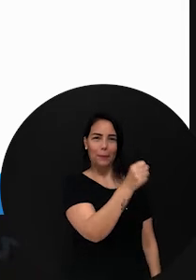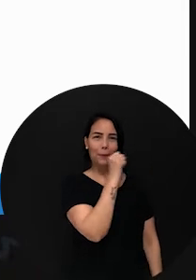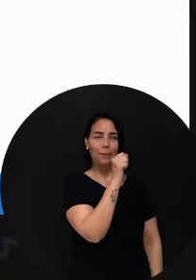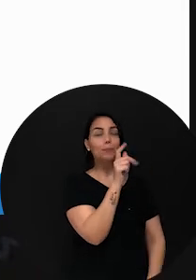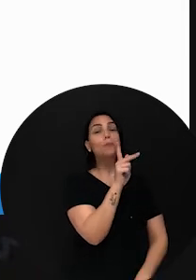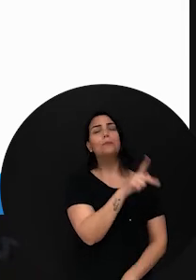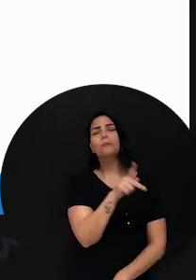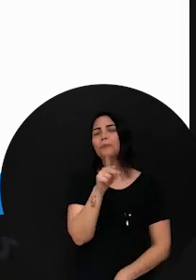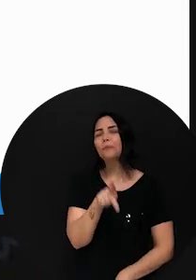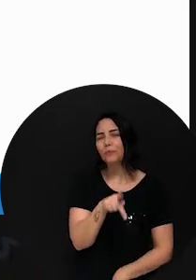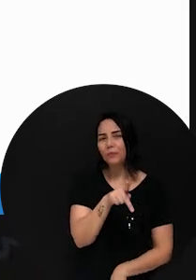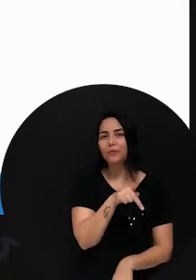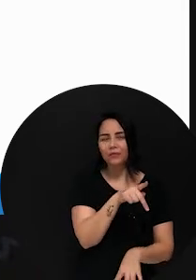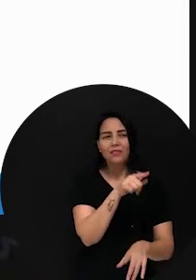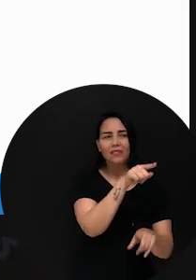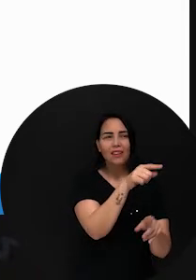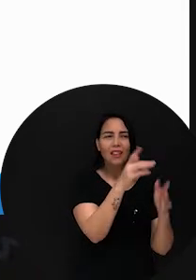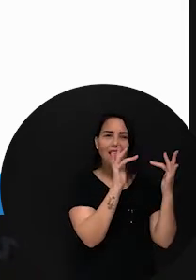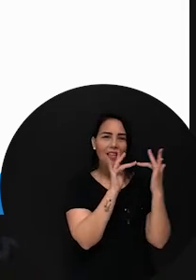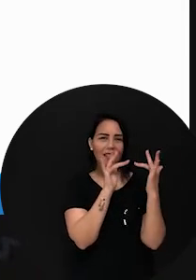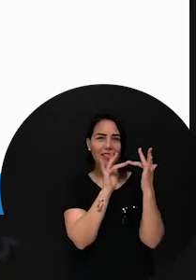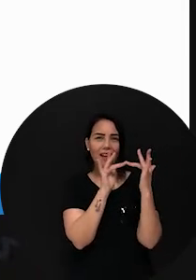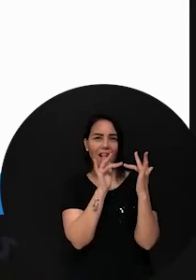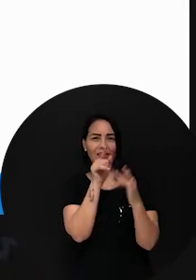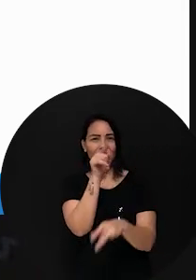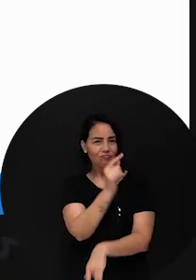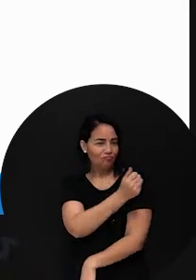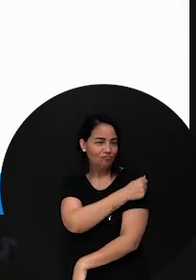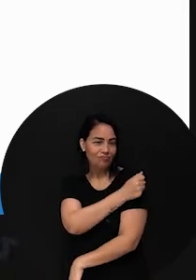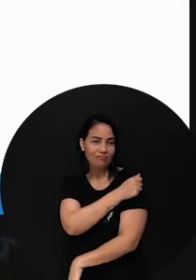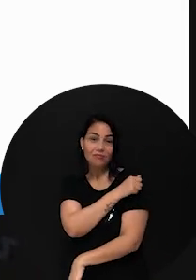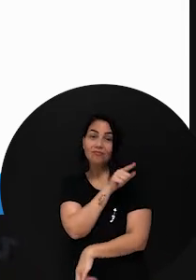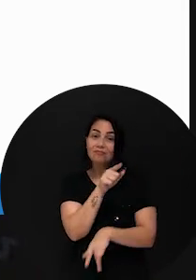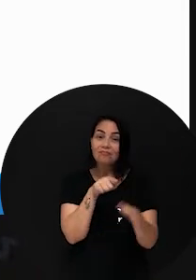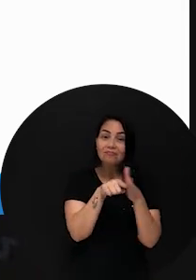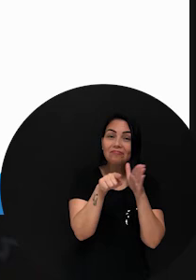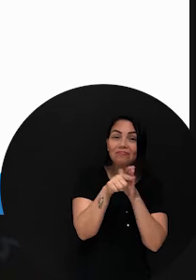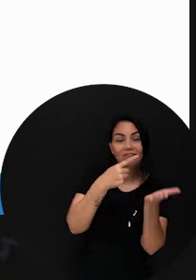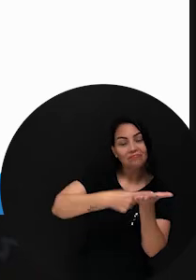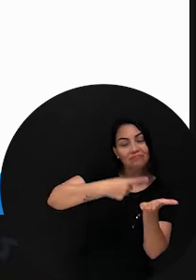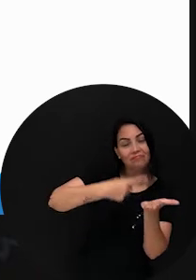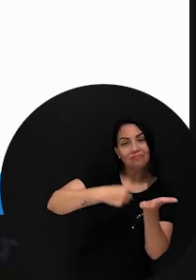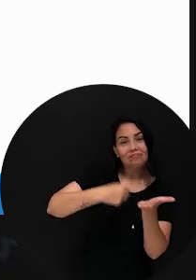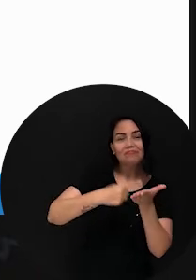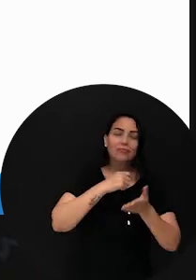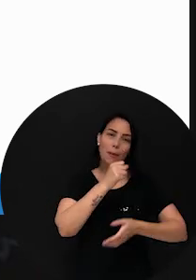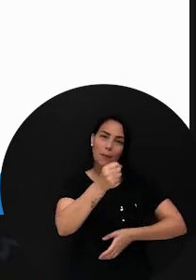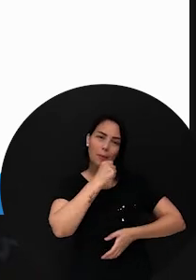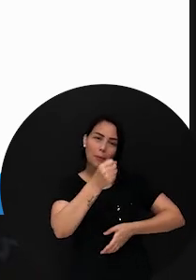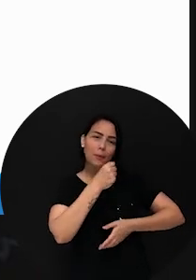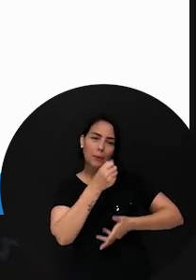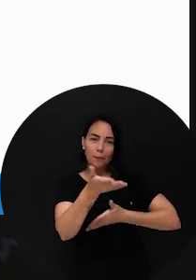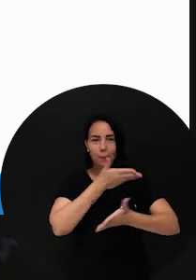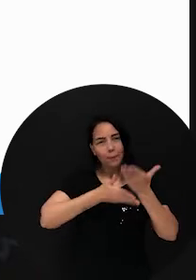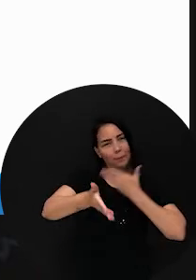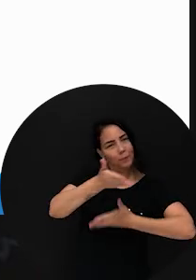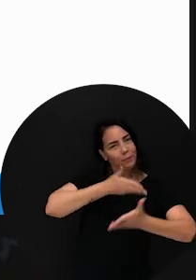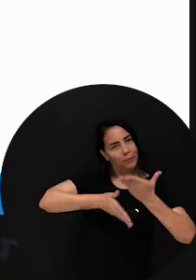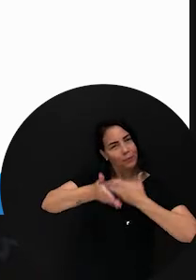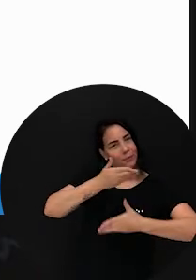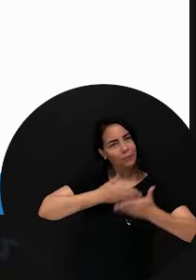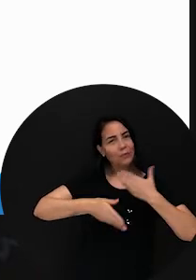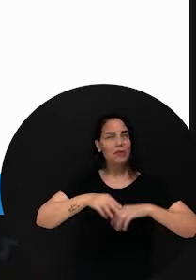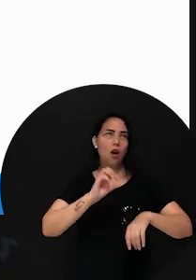do instrumento estará entrando em contato com você para estar agendando essa entrevista, né? Ou